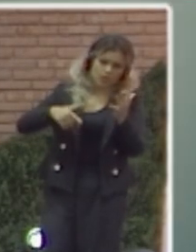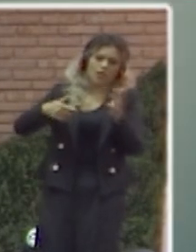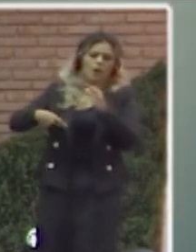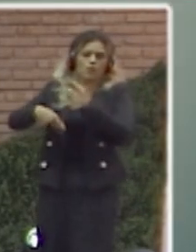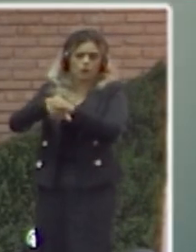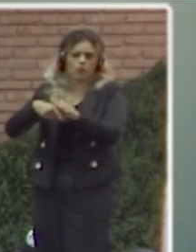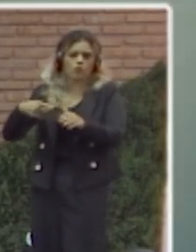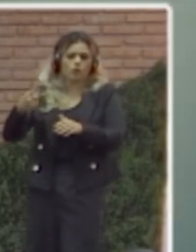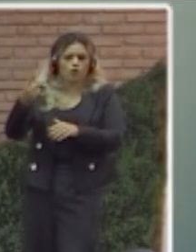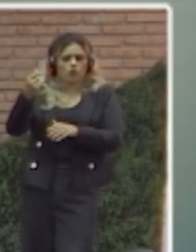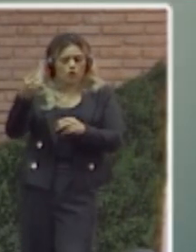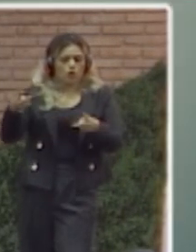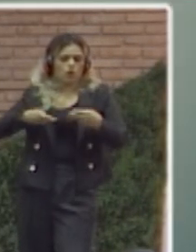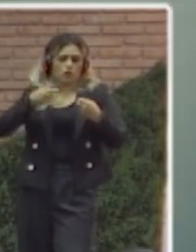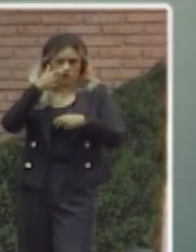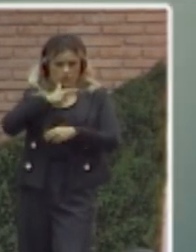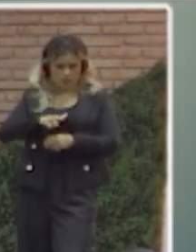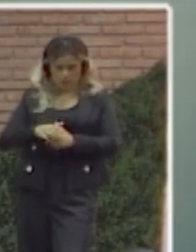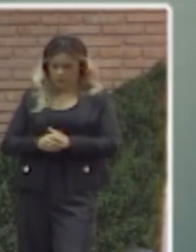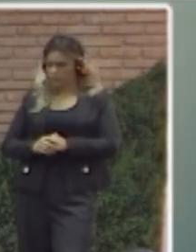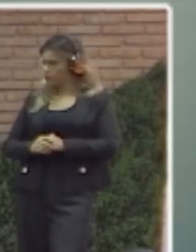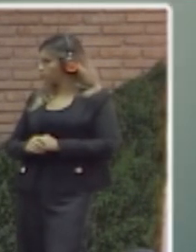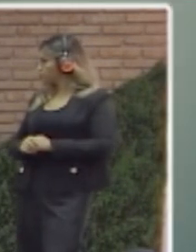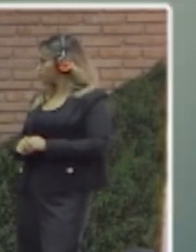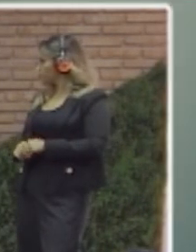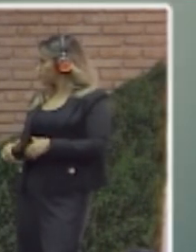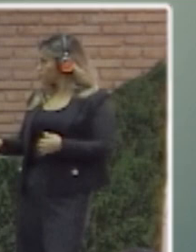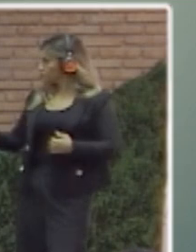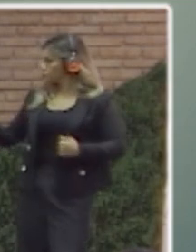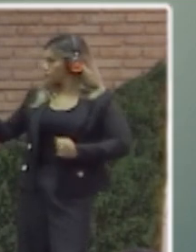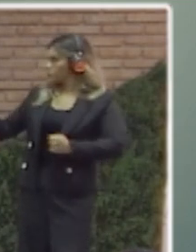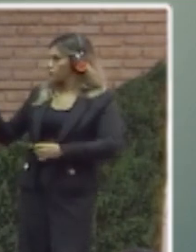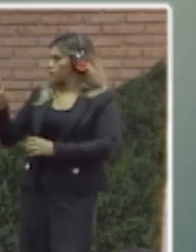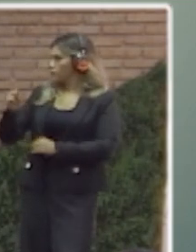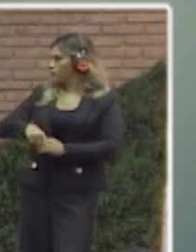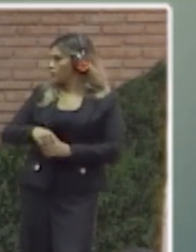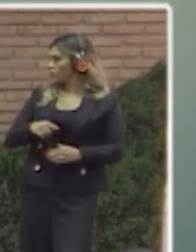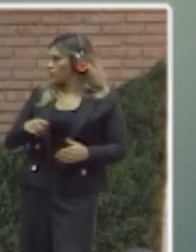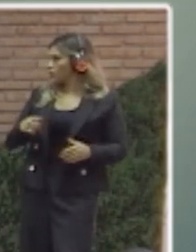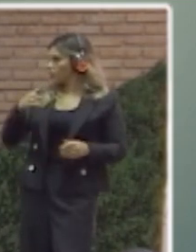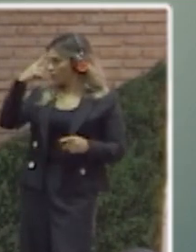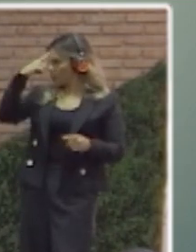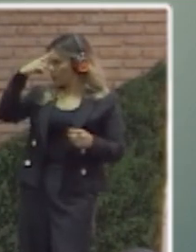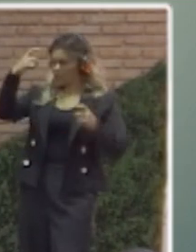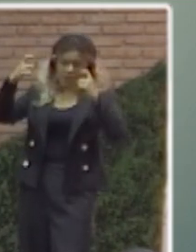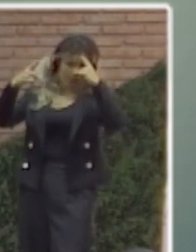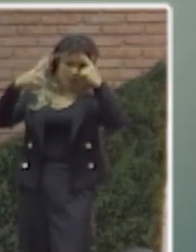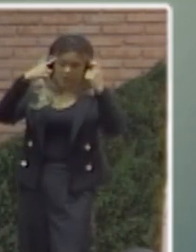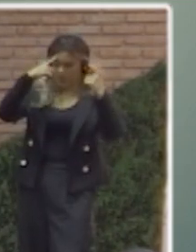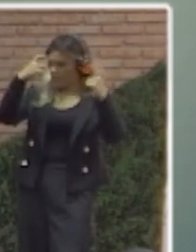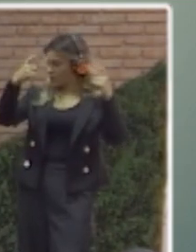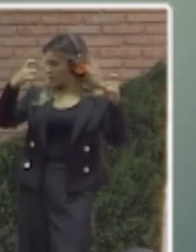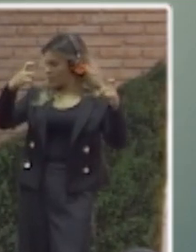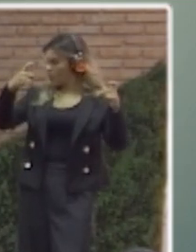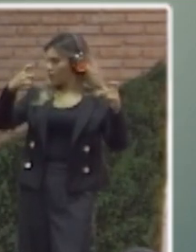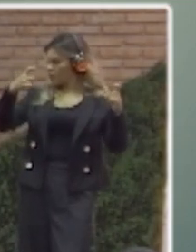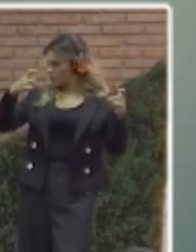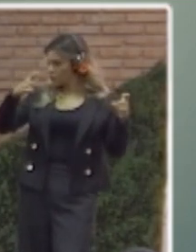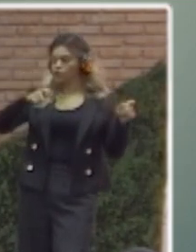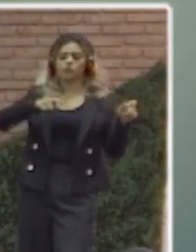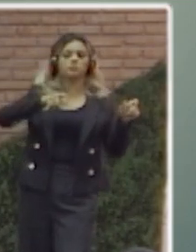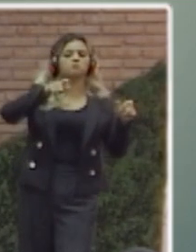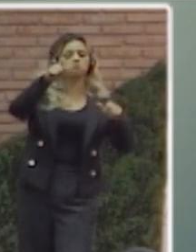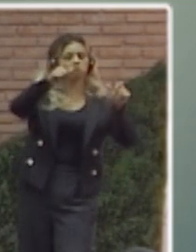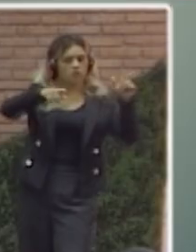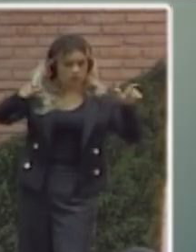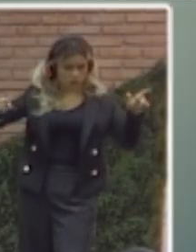C2Ps que a gente poderia aplicar nesse projeto. Esses exemplos aqui são exemplos de ideias que foram trazidas por pessoas envolvidas